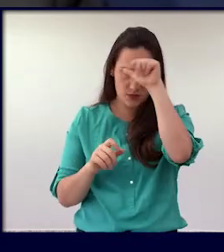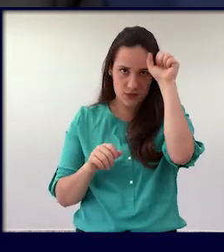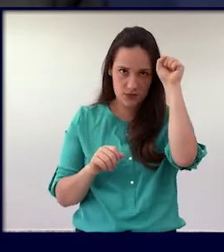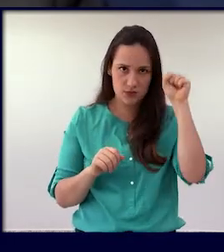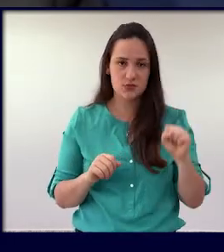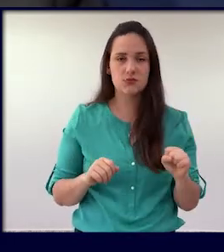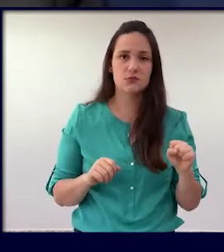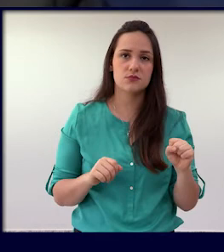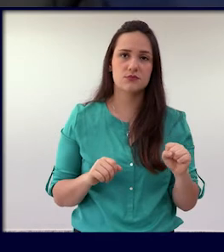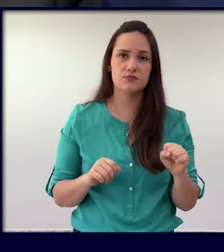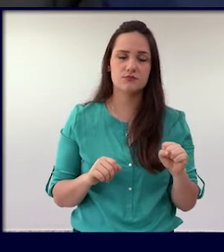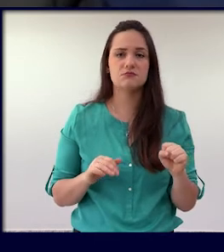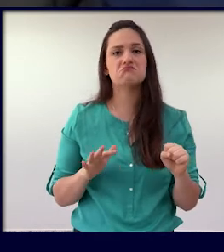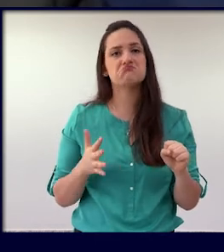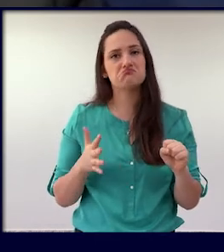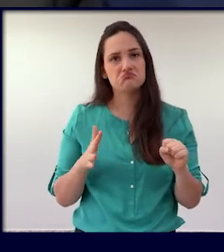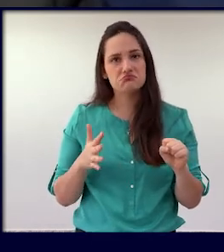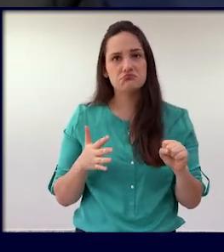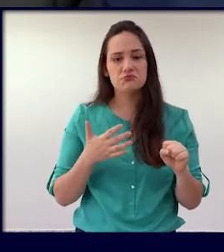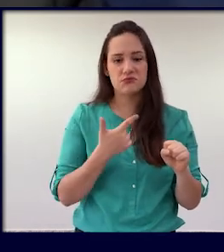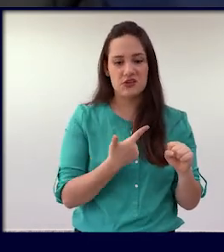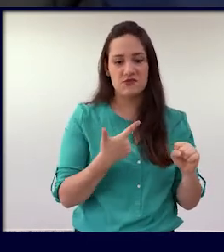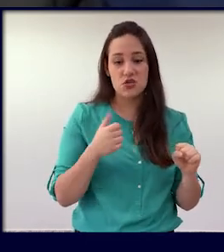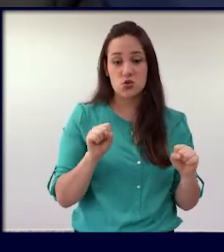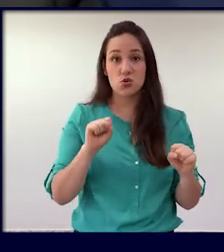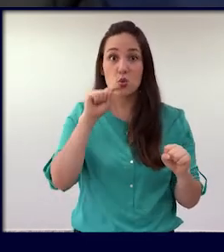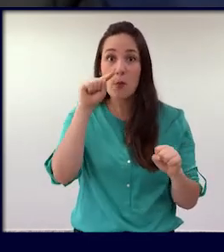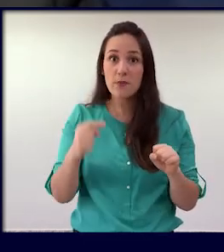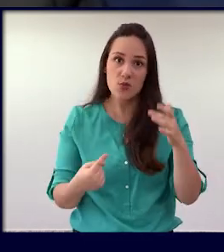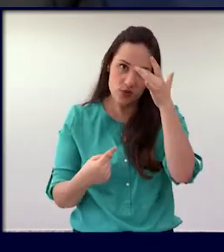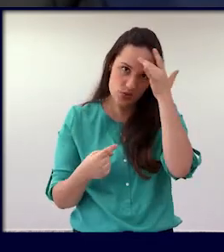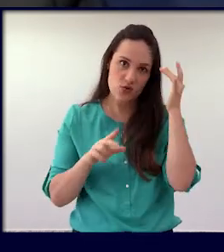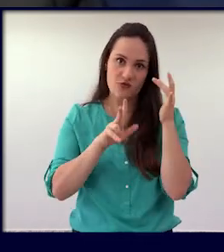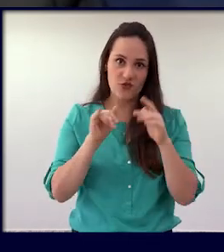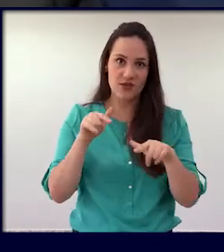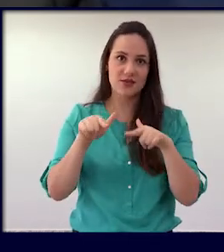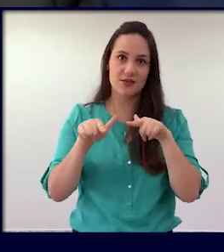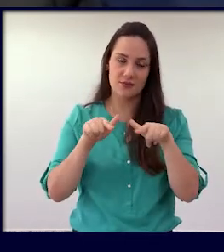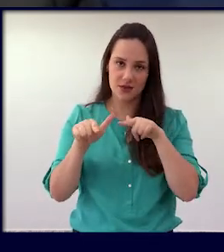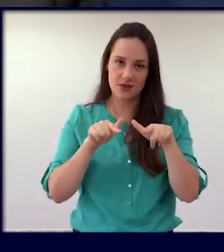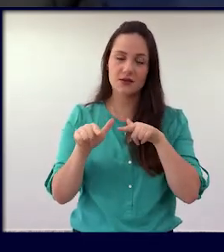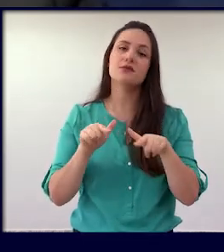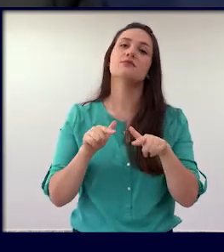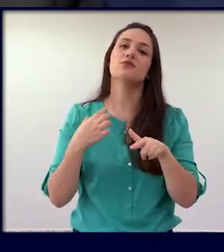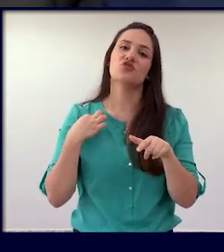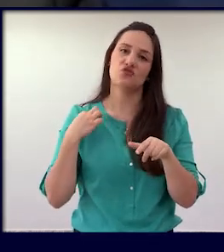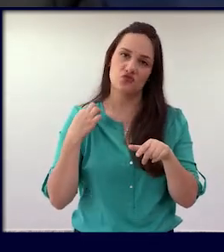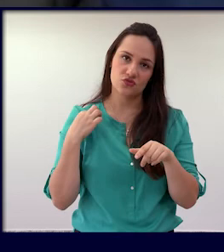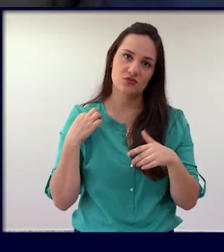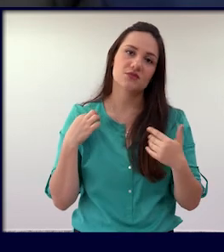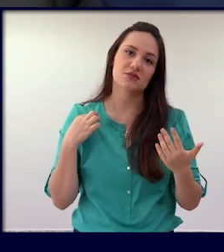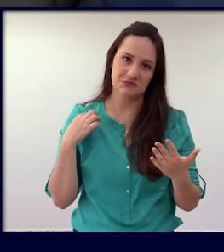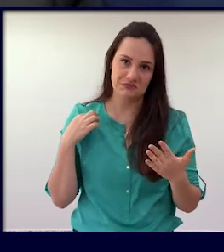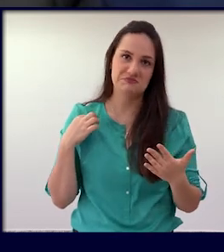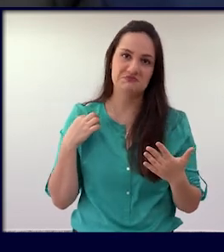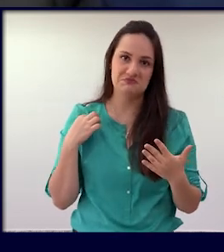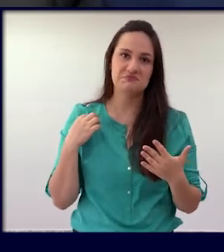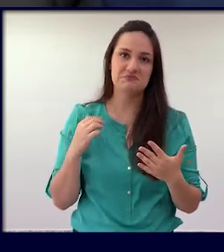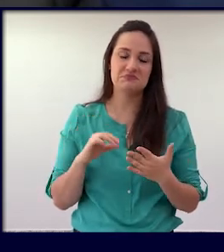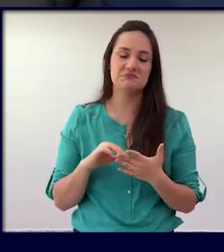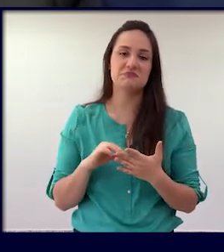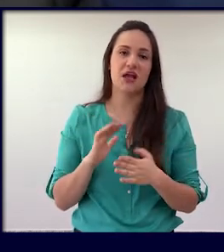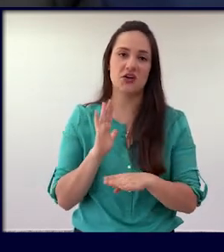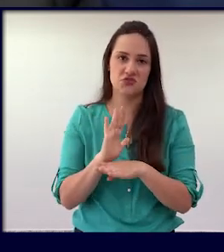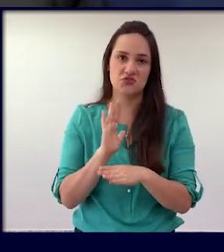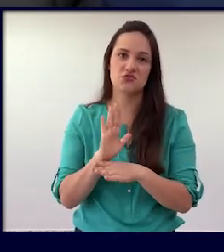estimando aqui para o estado de Mato Grosso do Sul aproximadamente 28 mil pessoas, 28 mil